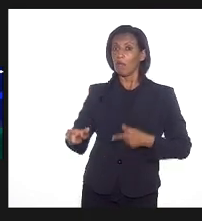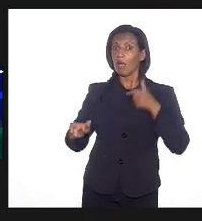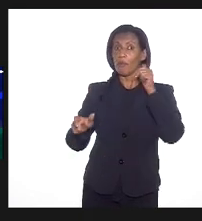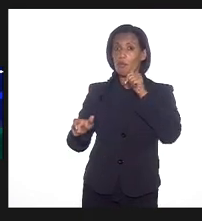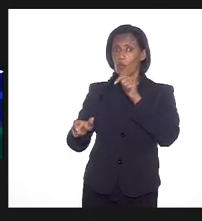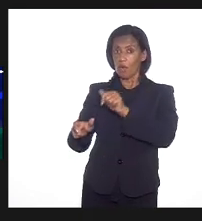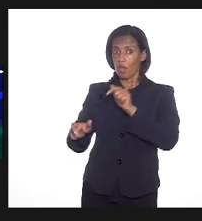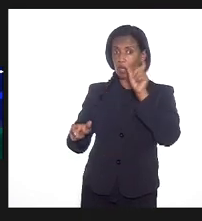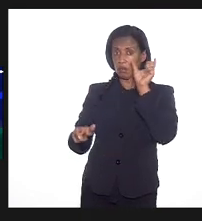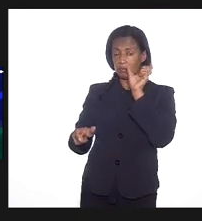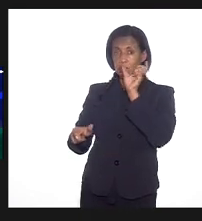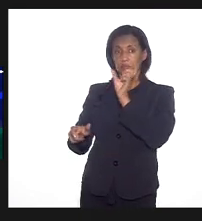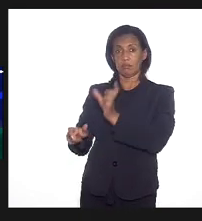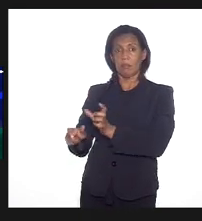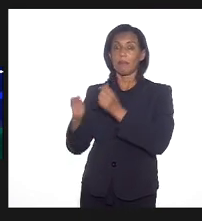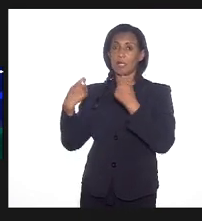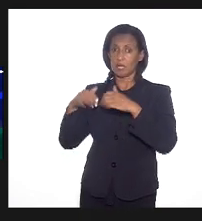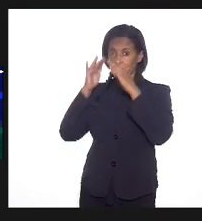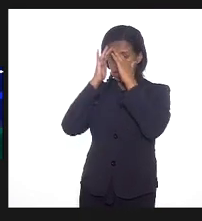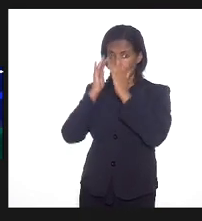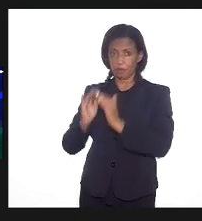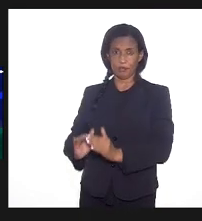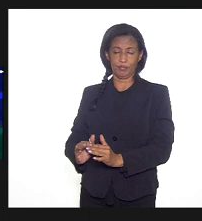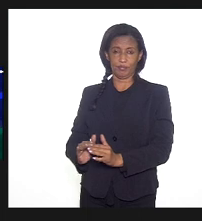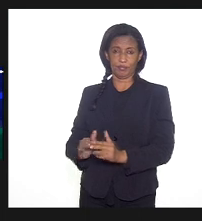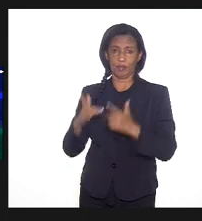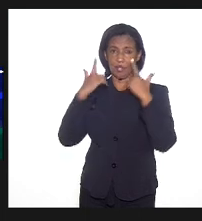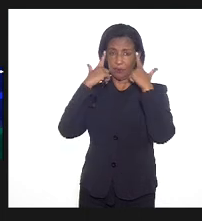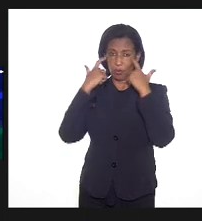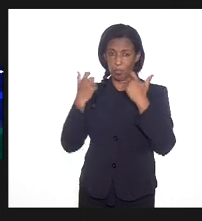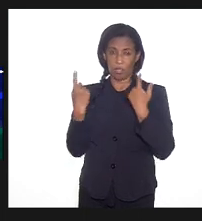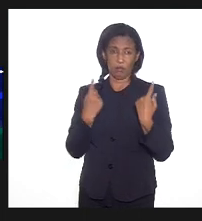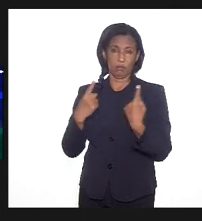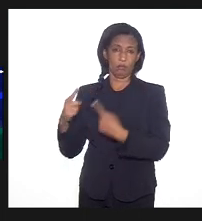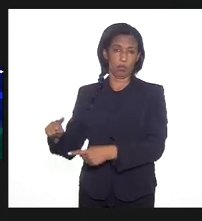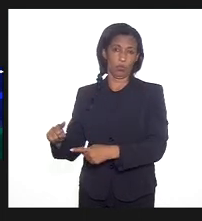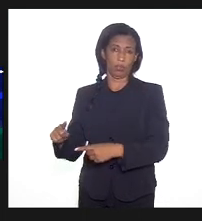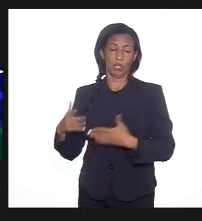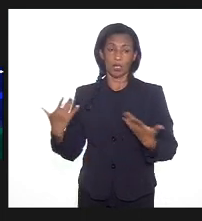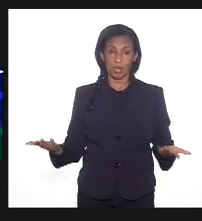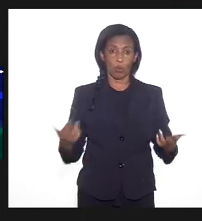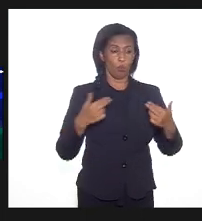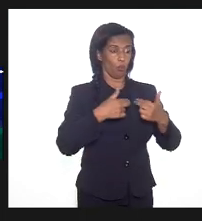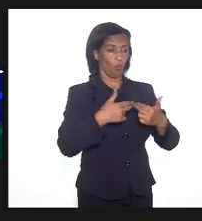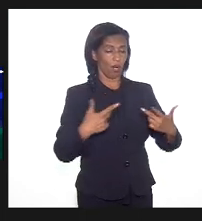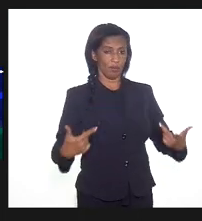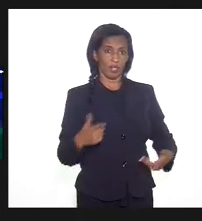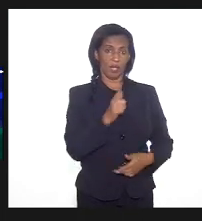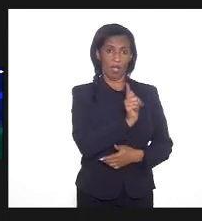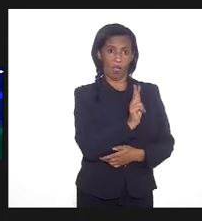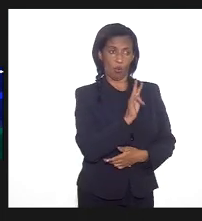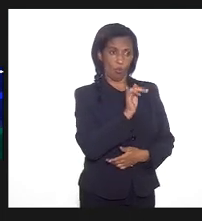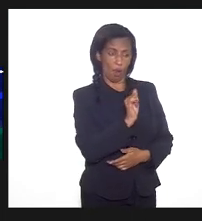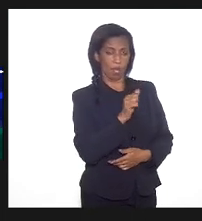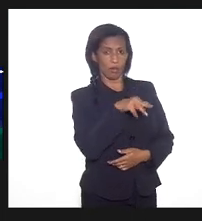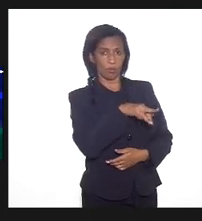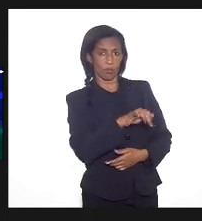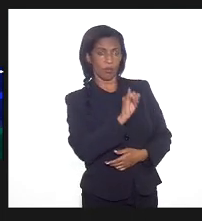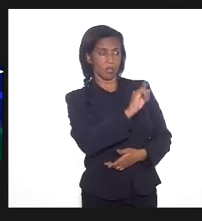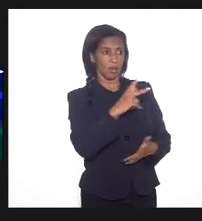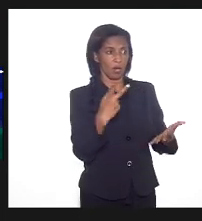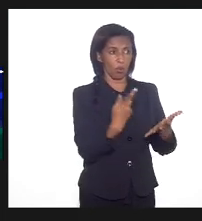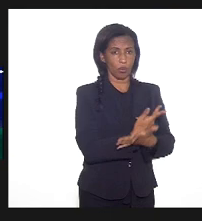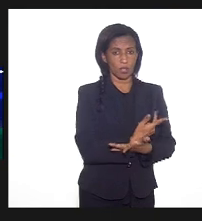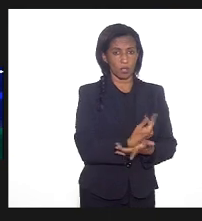são vítimas dessa violência. Então, qualificar a guarda municipal para quando acontecer algum